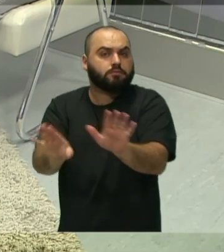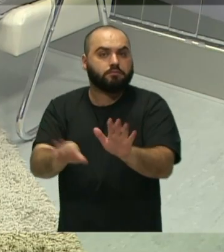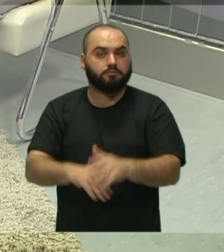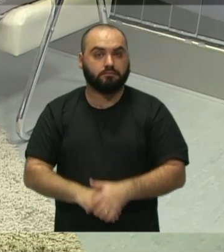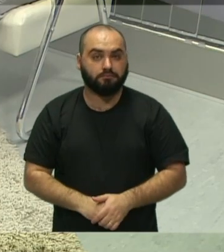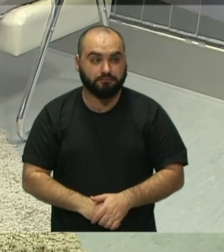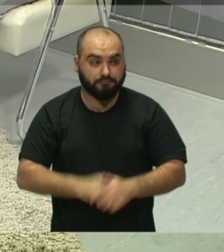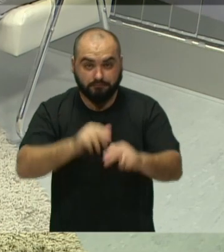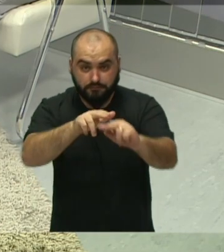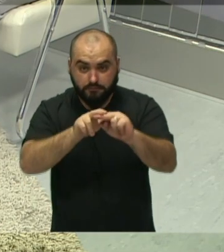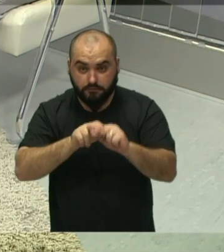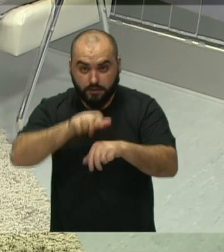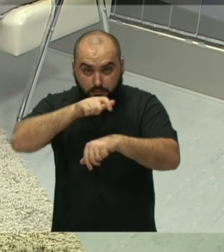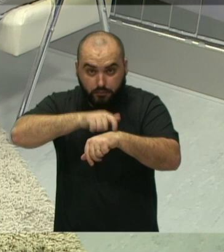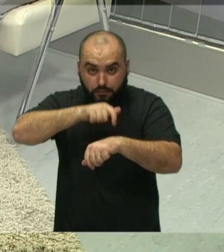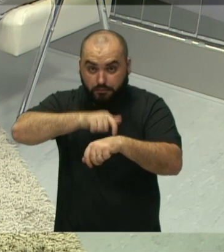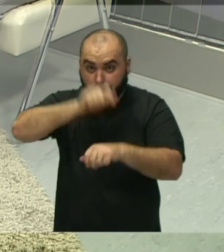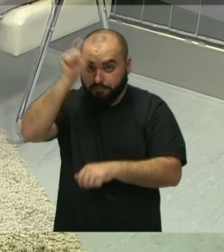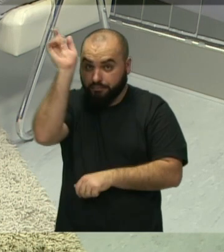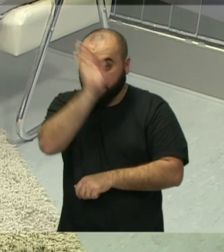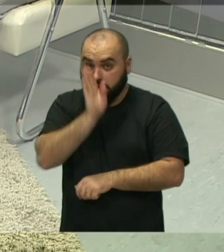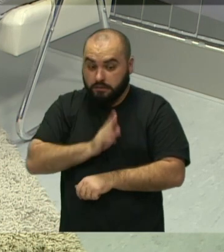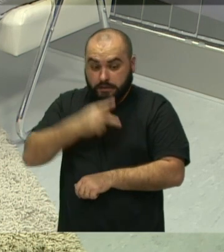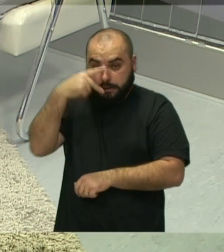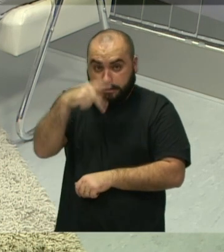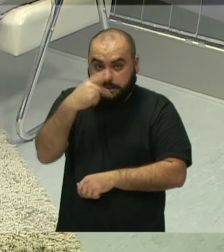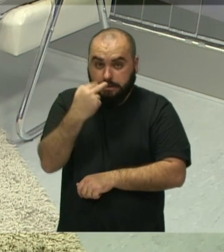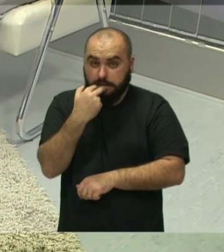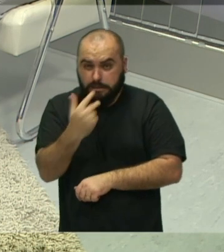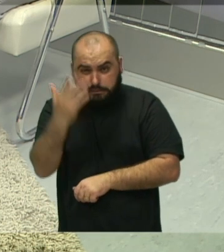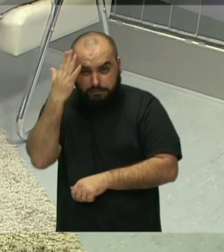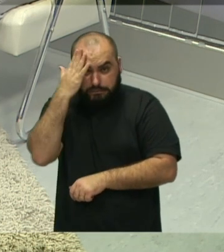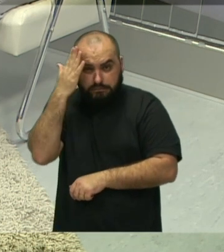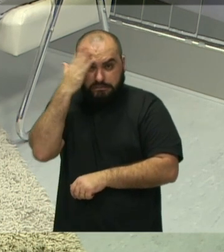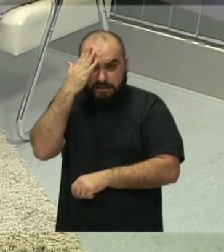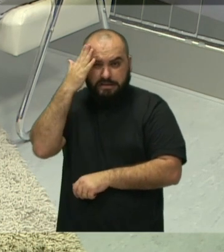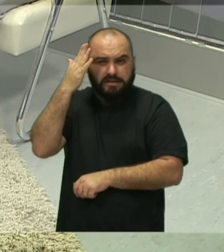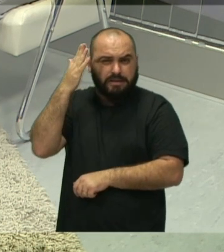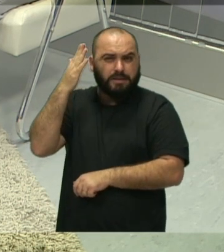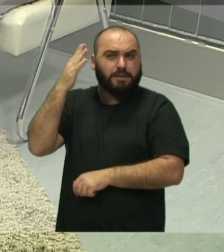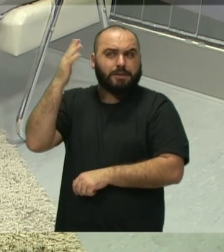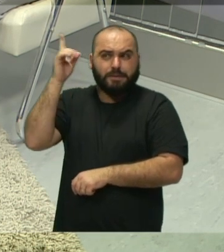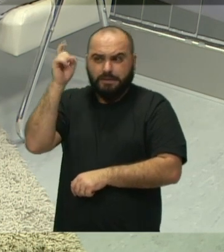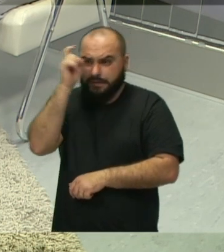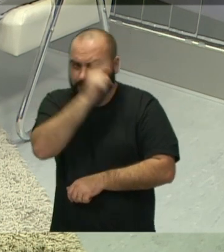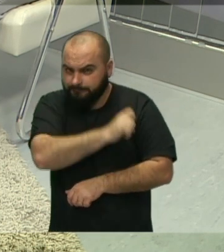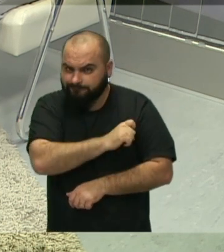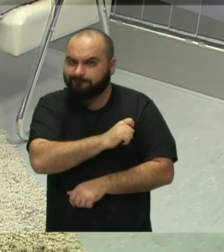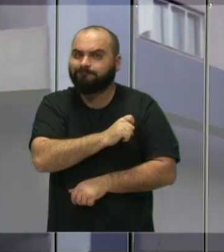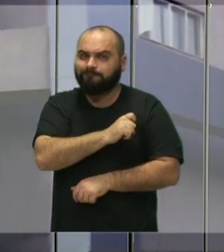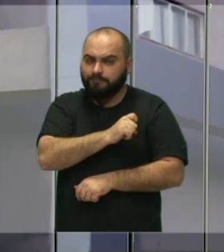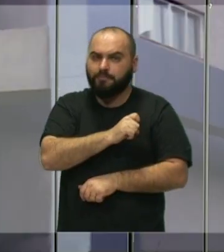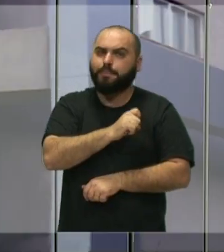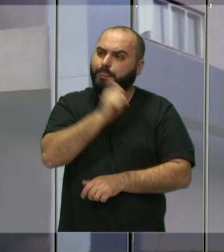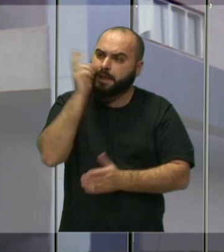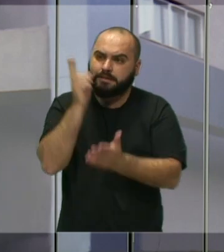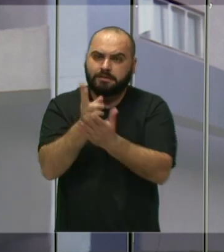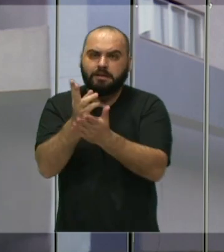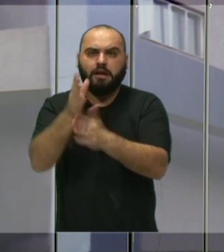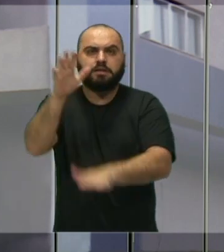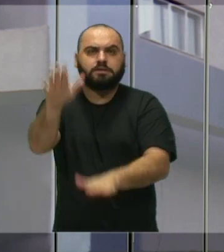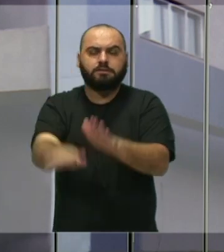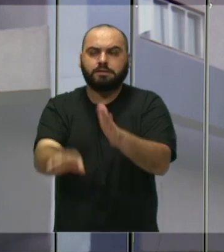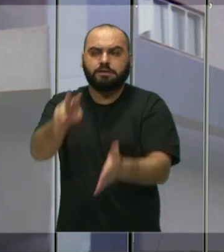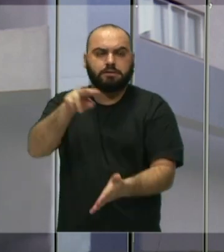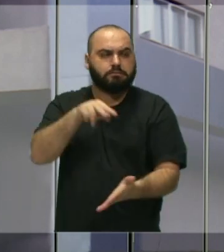momento como esse que o Brasil vive, um momento extremamente tenso, onde muitas vezes qualquer posicionamento